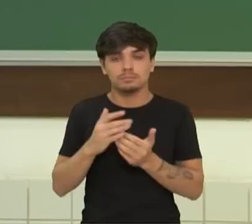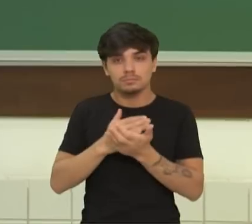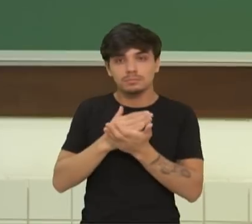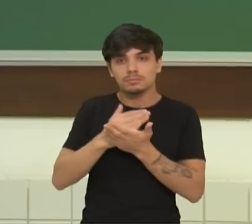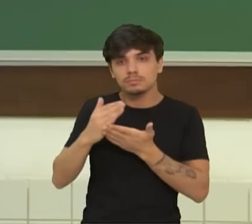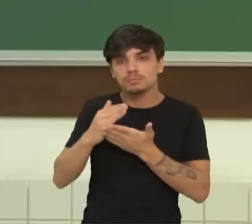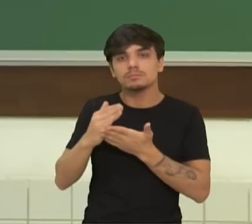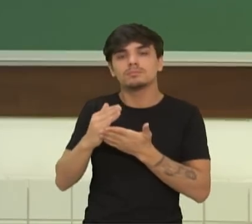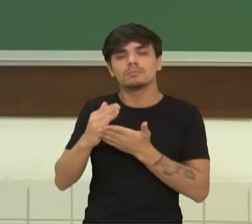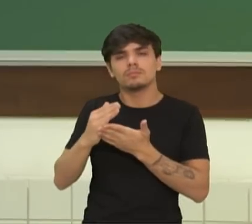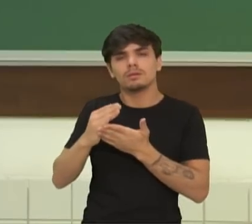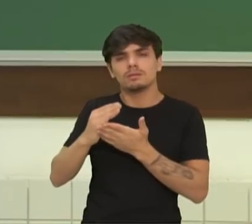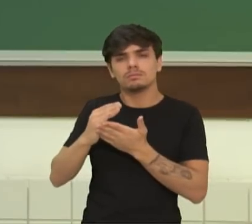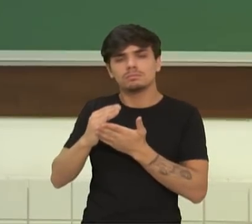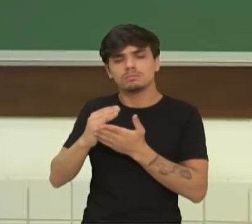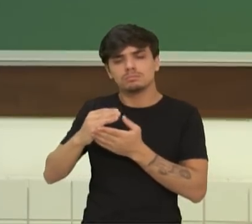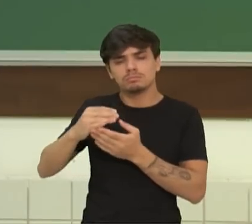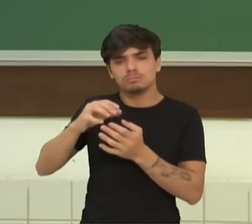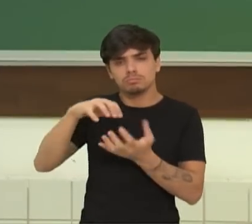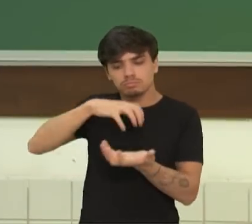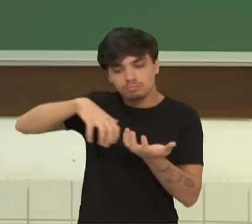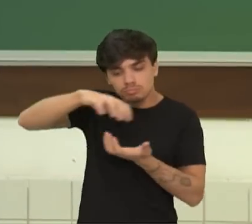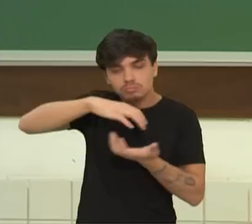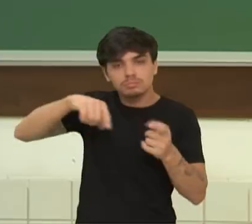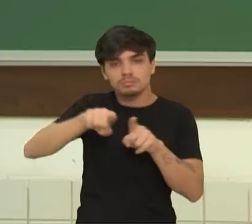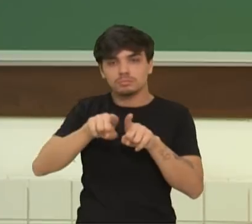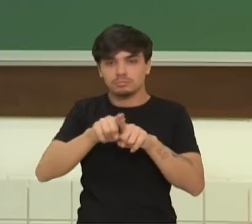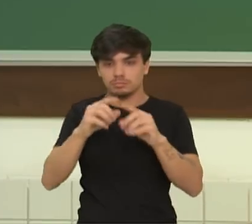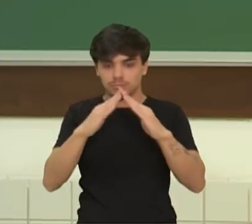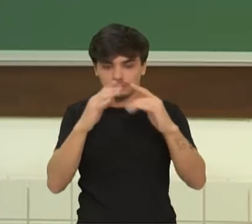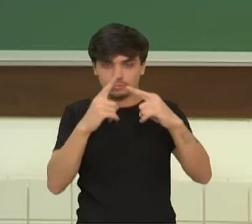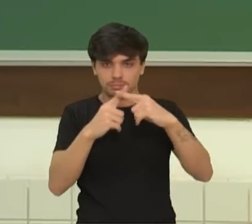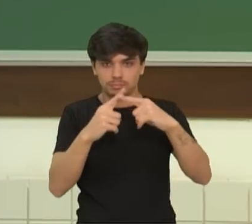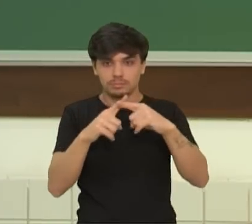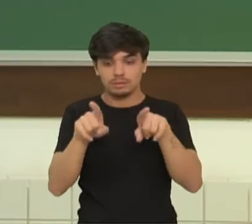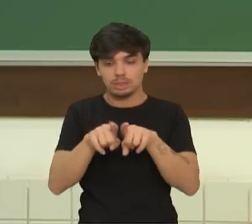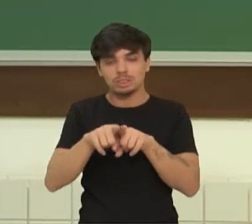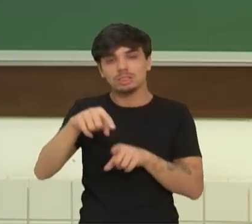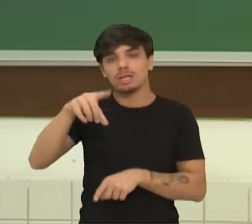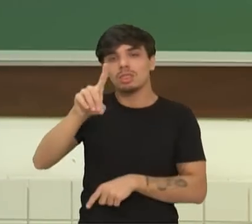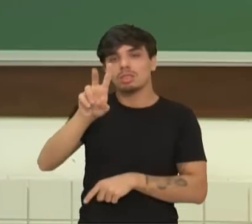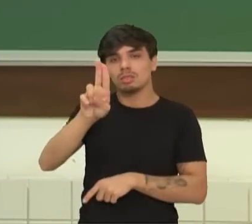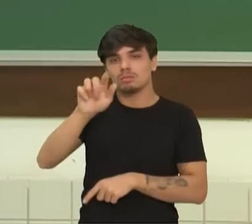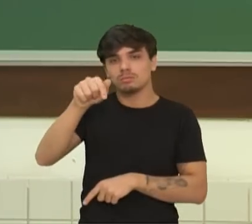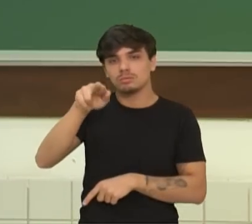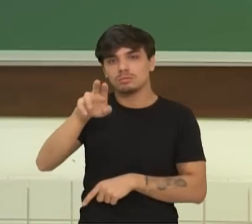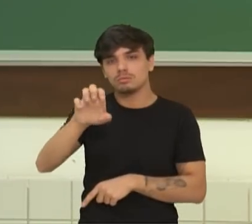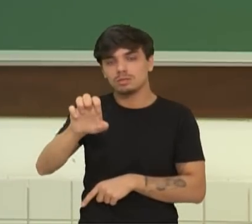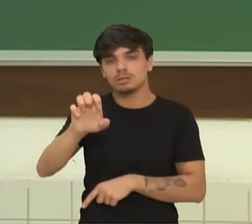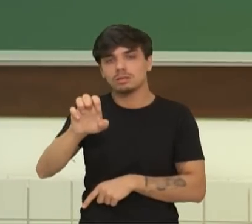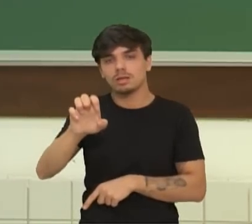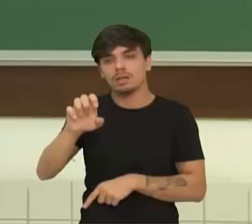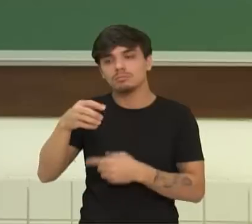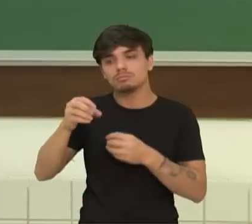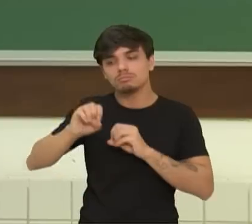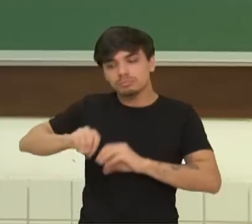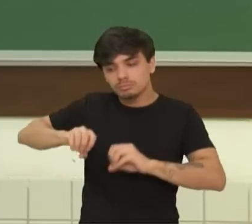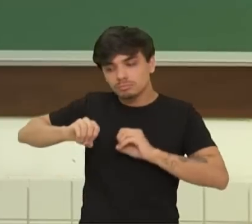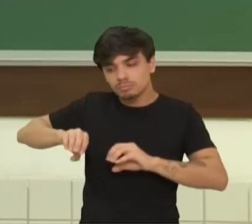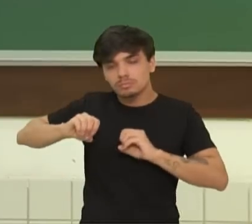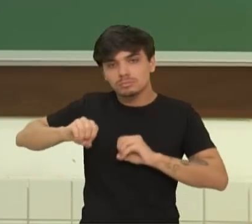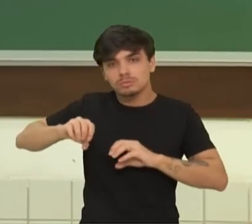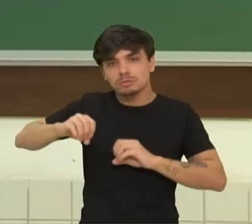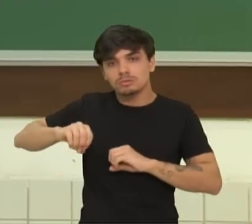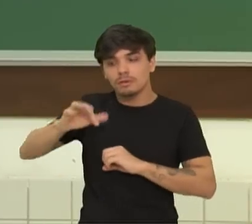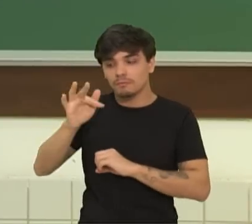Igreja, Havia um duque, que foi o Duque Felipe, ele foi educado por um jesuíta, a ordem